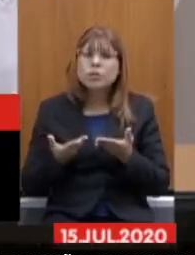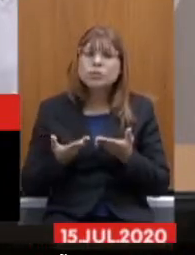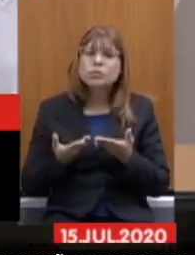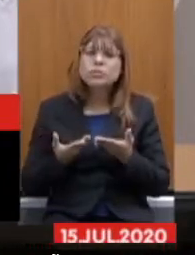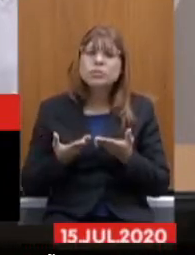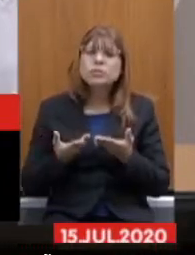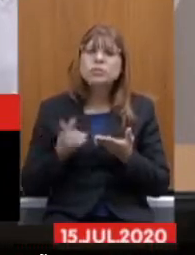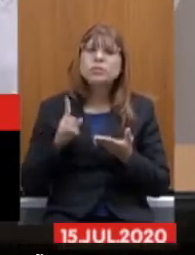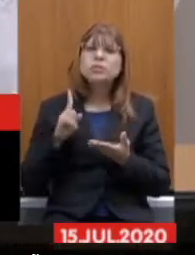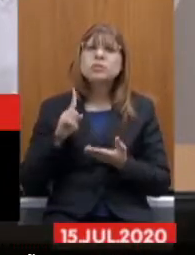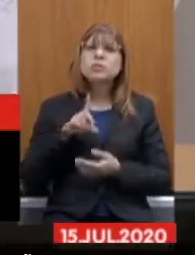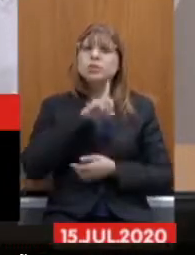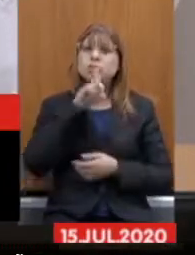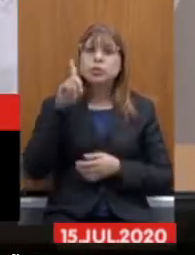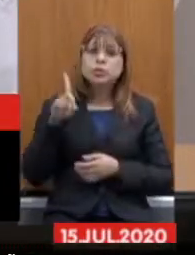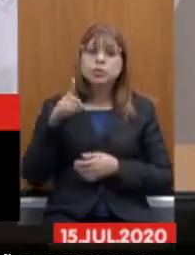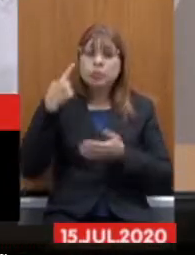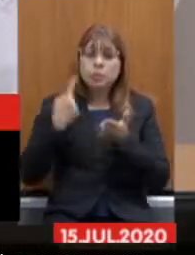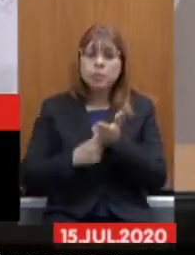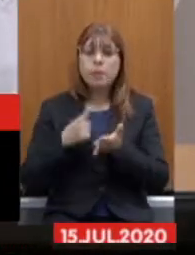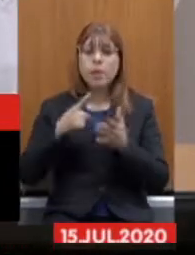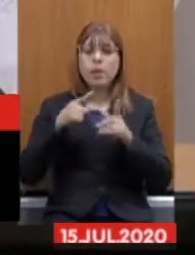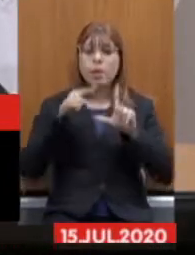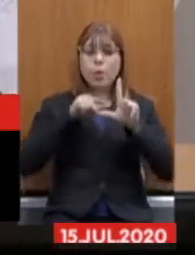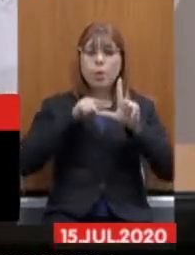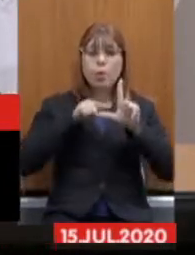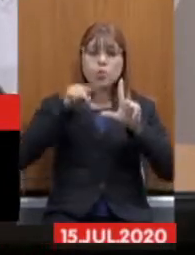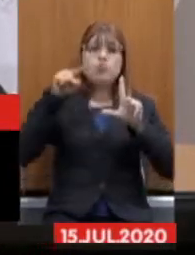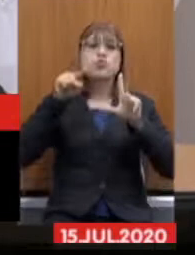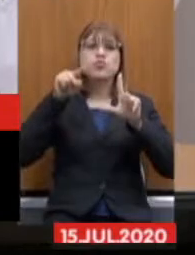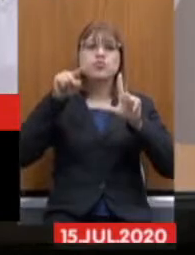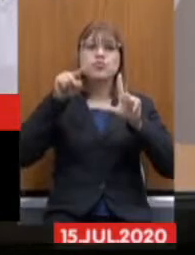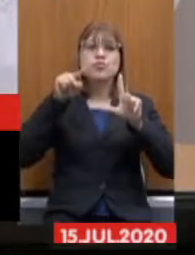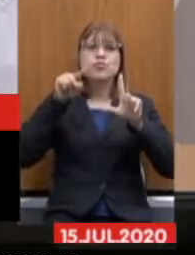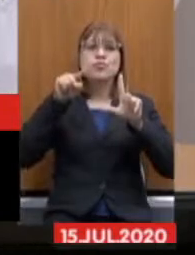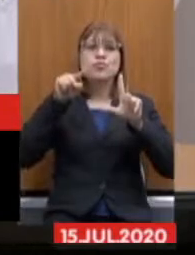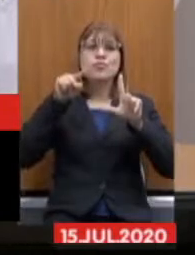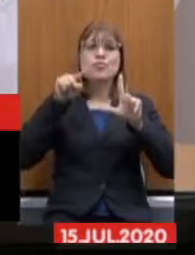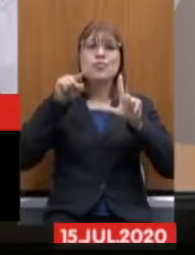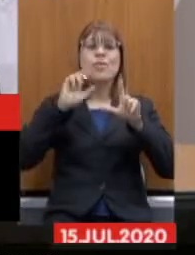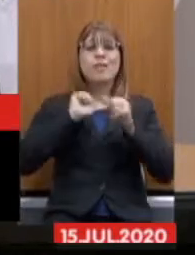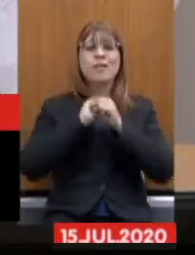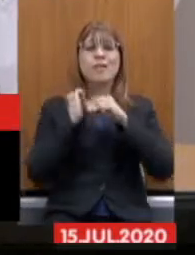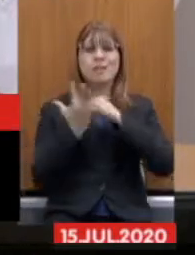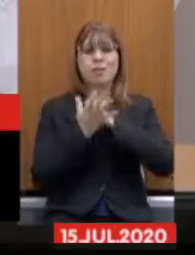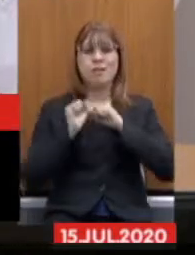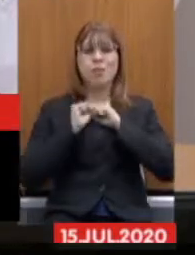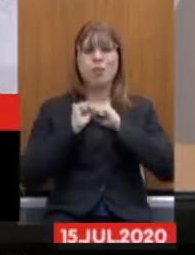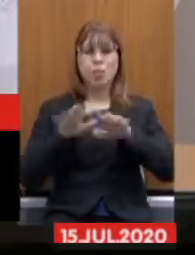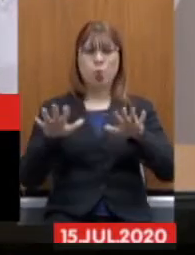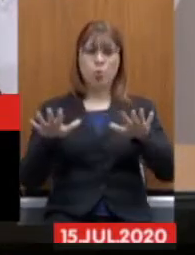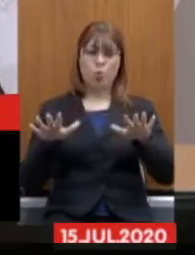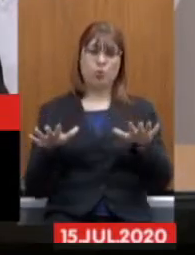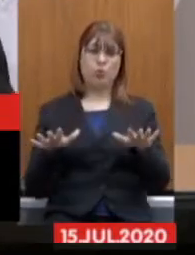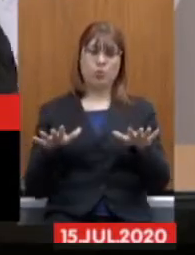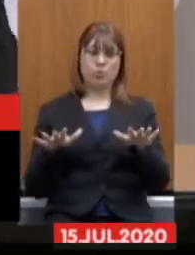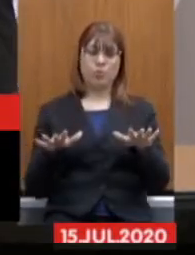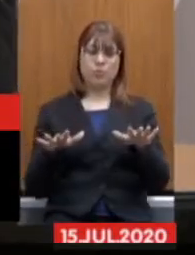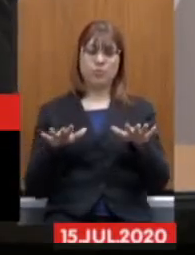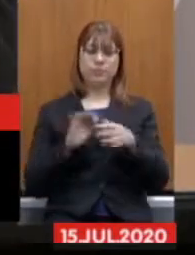famigerado pico da pandemia não é esperado o dia quinze de julho e eu